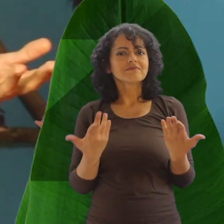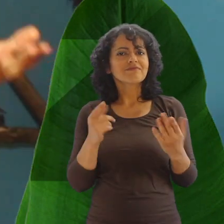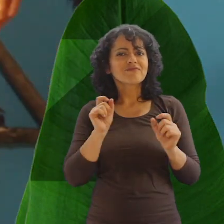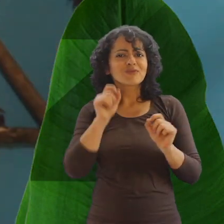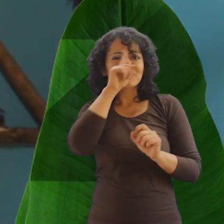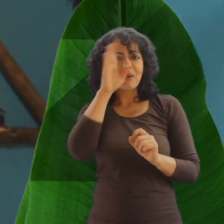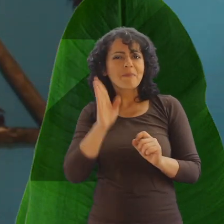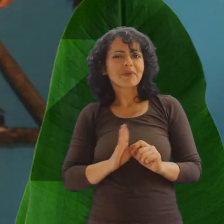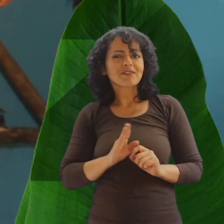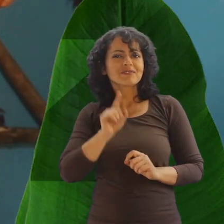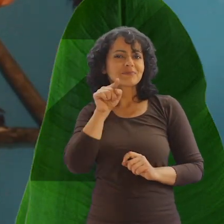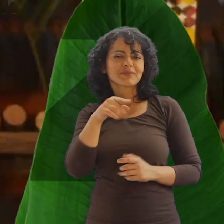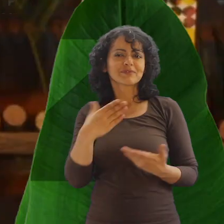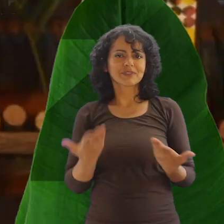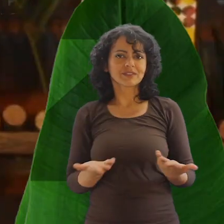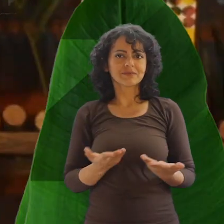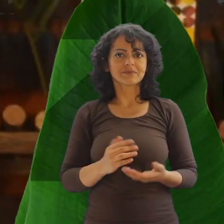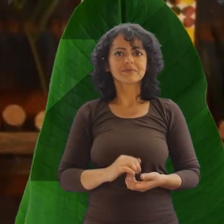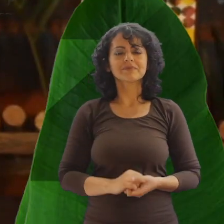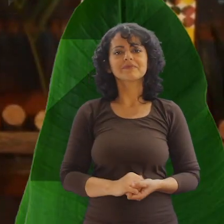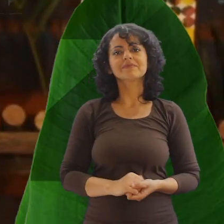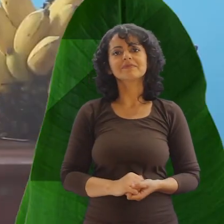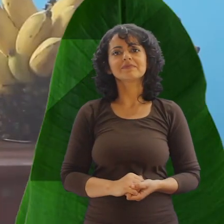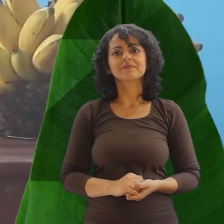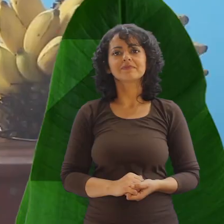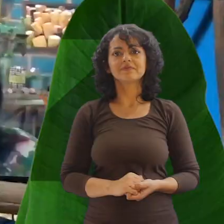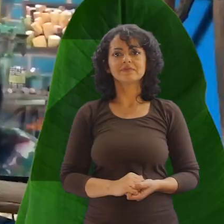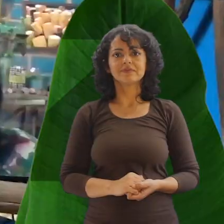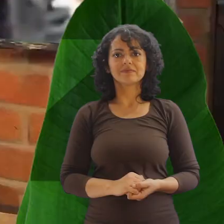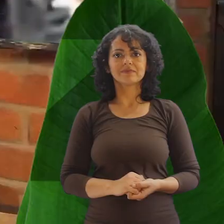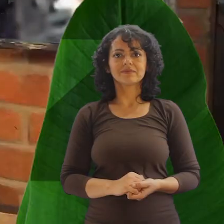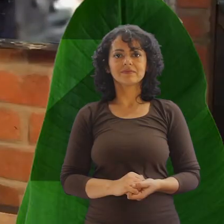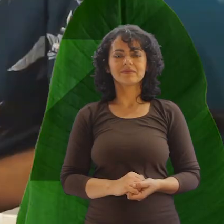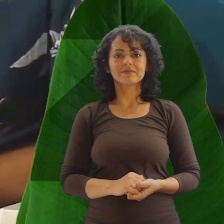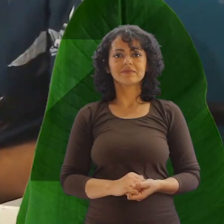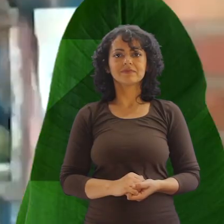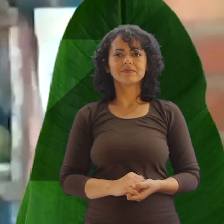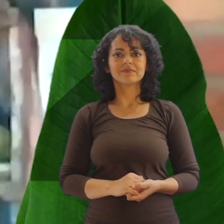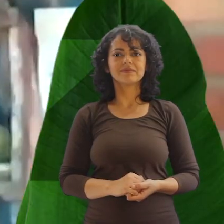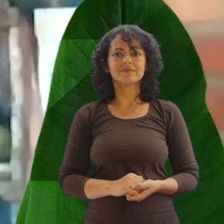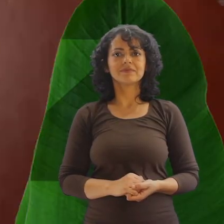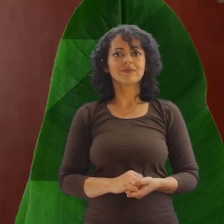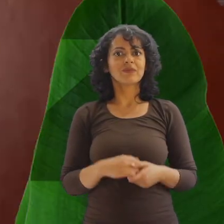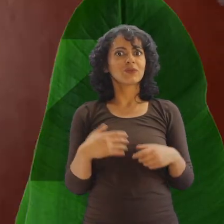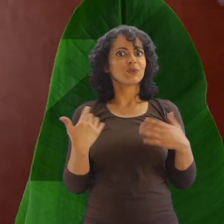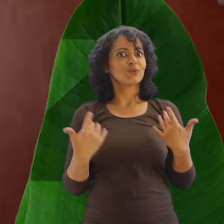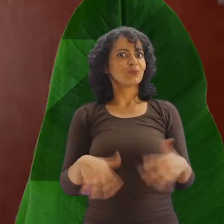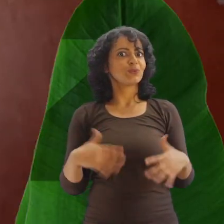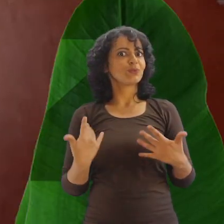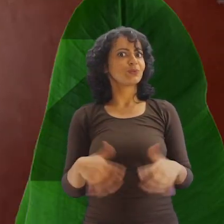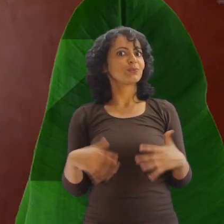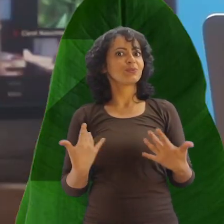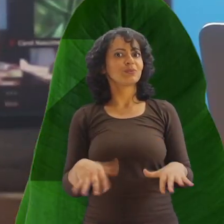Afinal, o que é o Brasil para você? O que é o Brasil para você? O que é o Brasil para você? Ui!